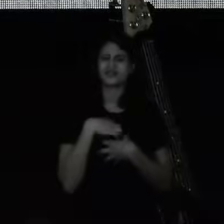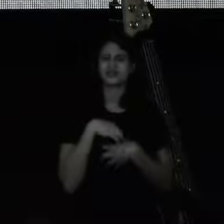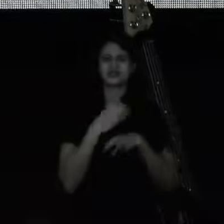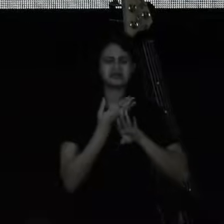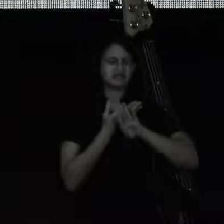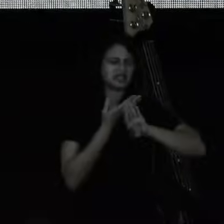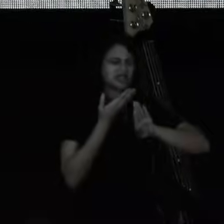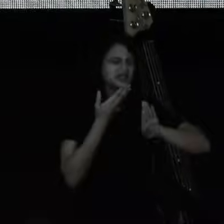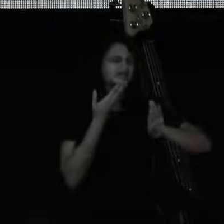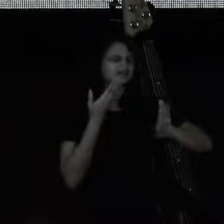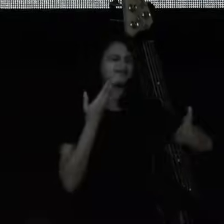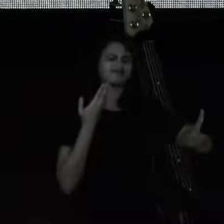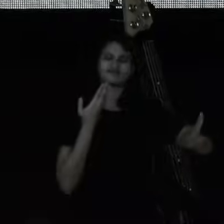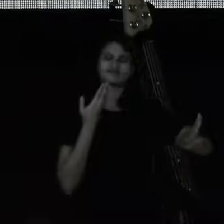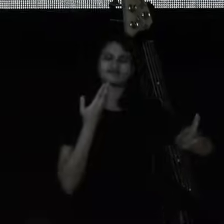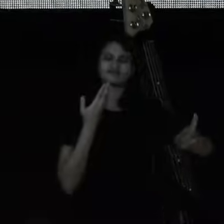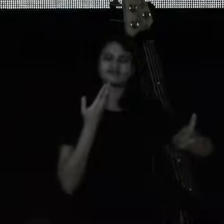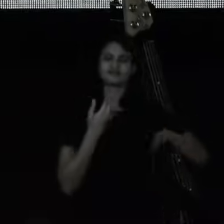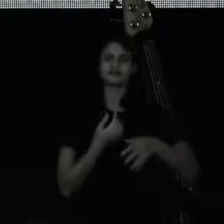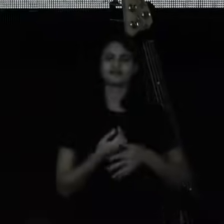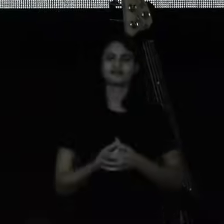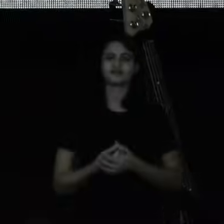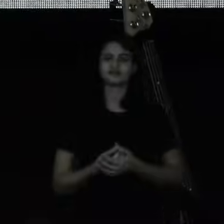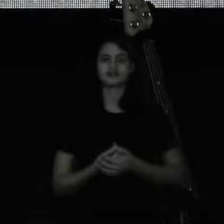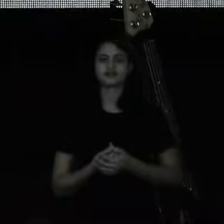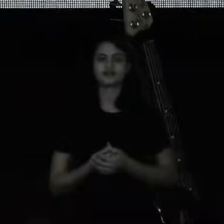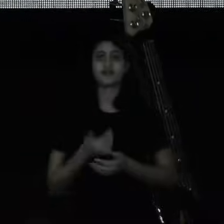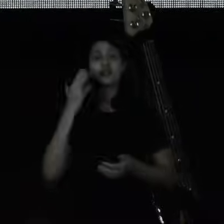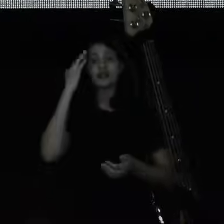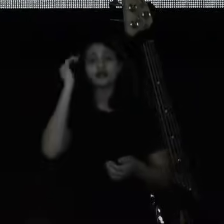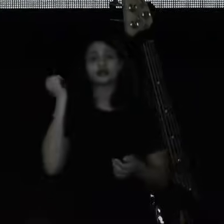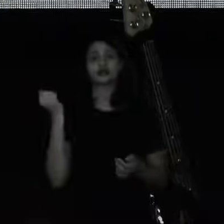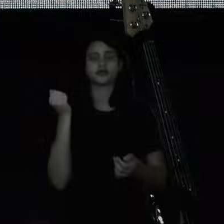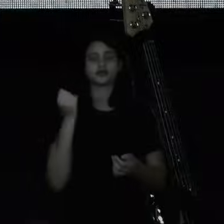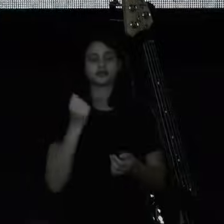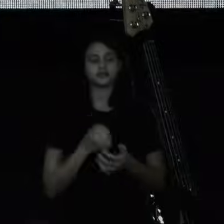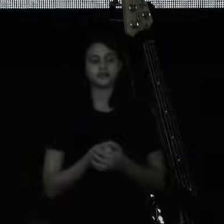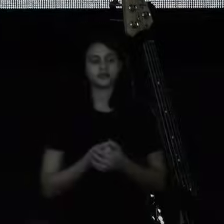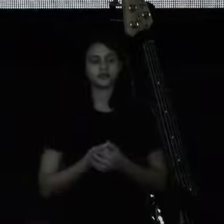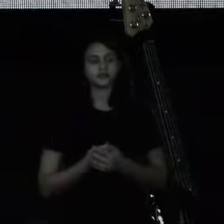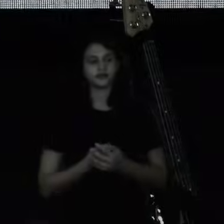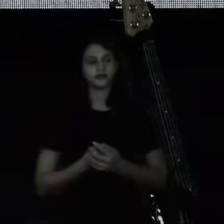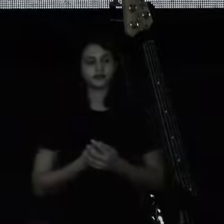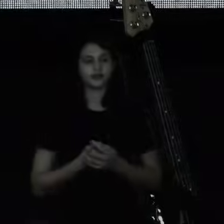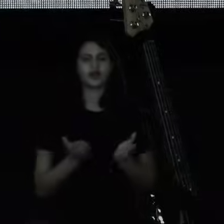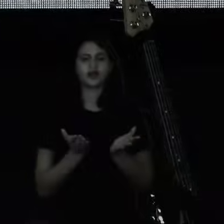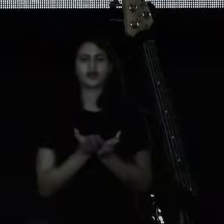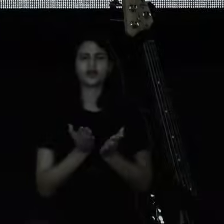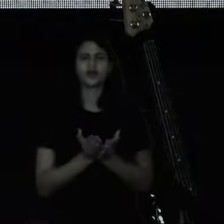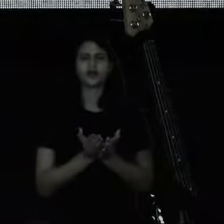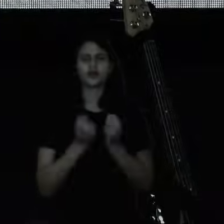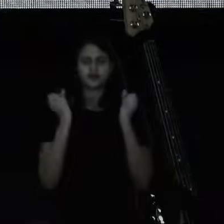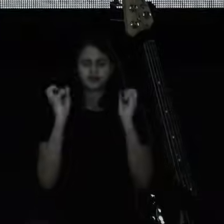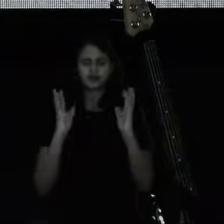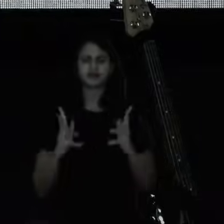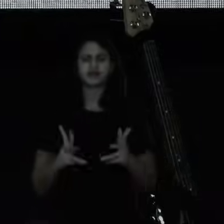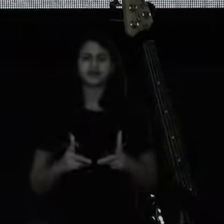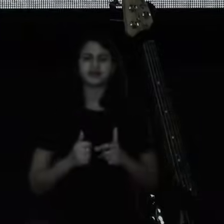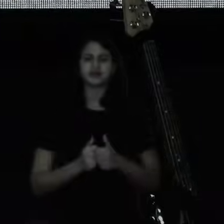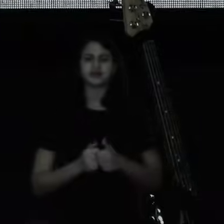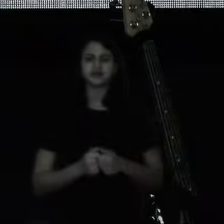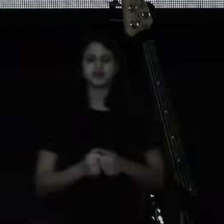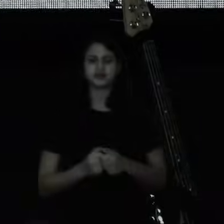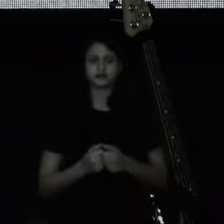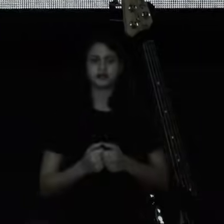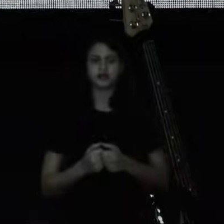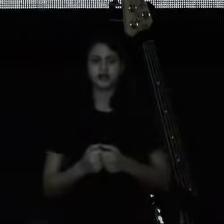tentava tirá-lo do caminho. Sabe o que aconteceu com ele? O livro diz que por volta de